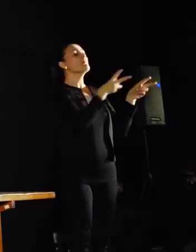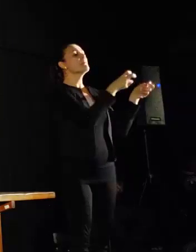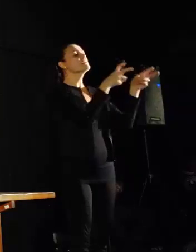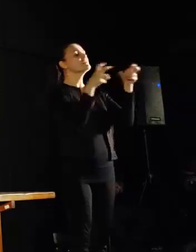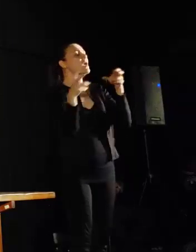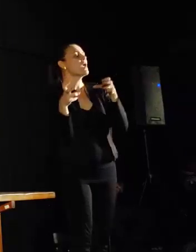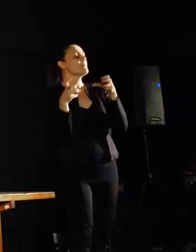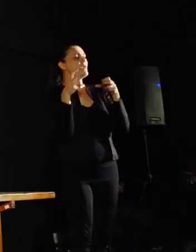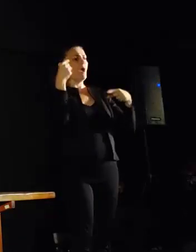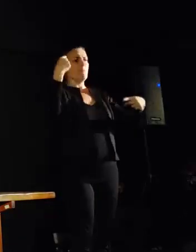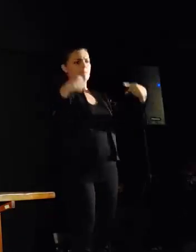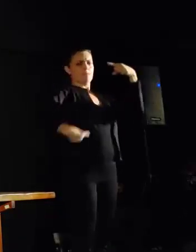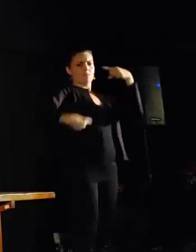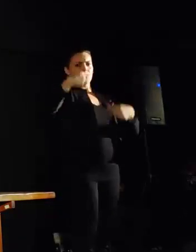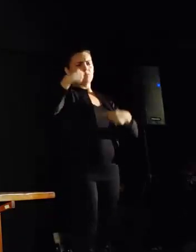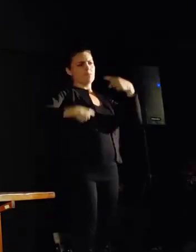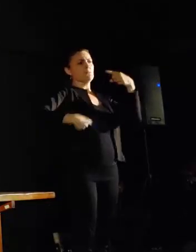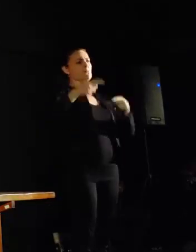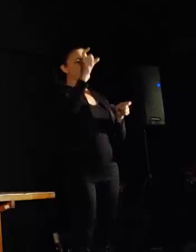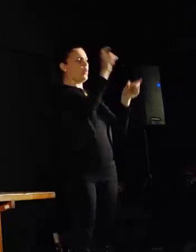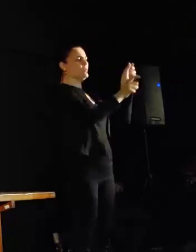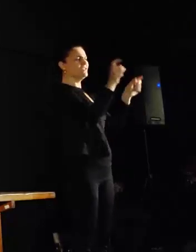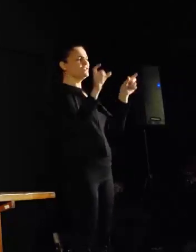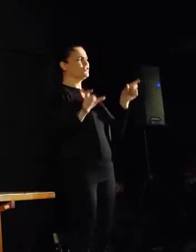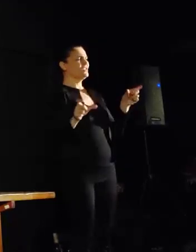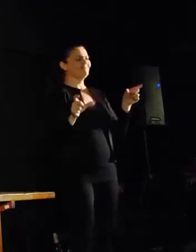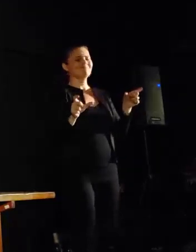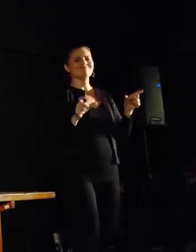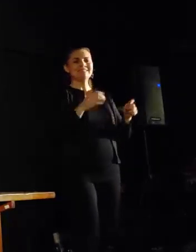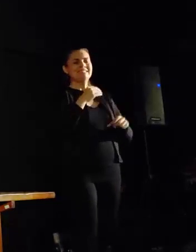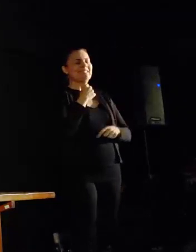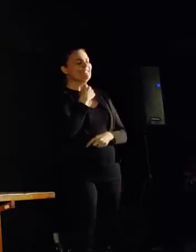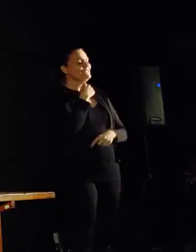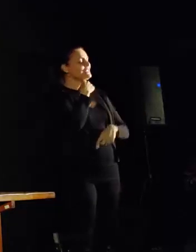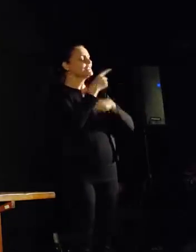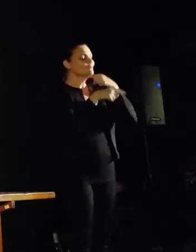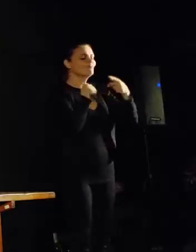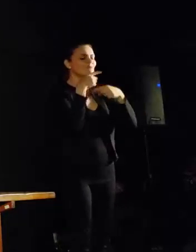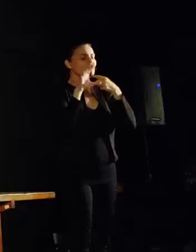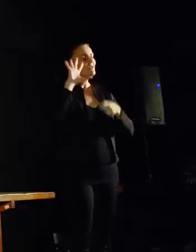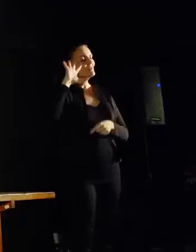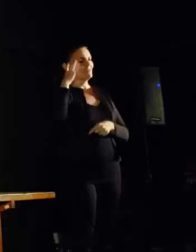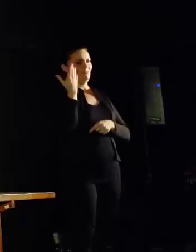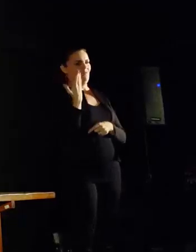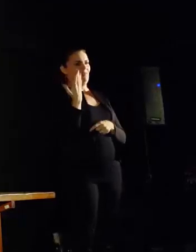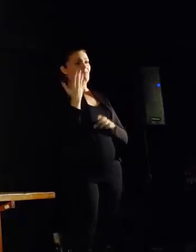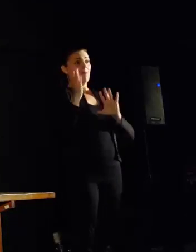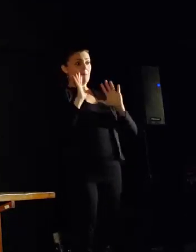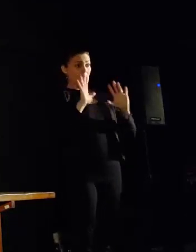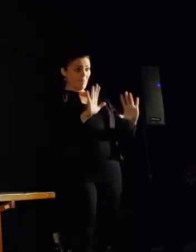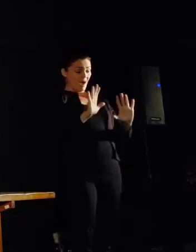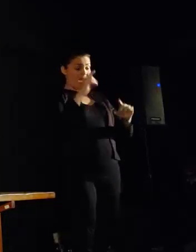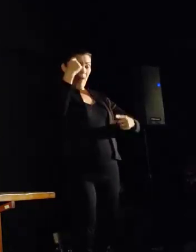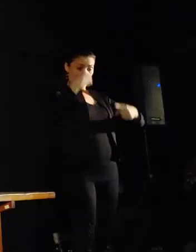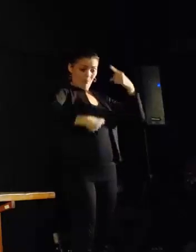né? Vê-se muito claramente a eficácia. Mas a política não foi pensada para ser eficaz. Ela foi pensada para